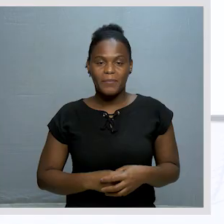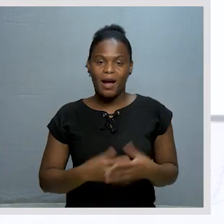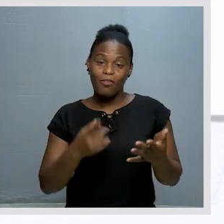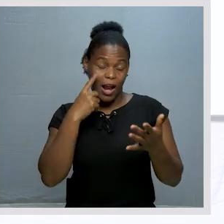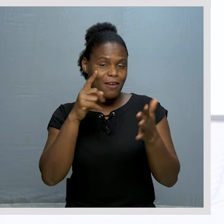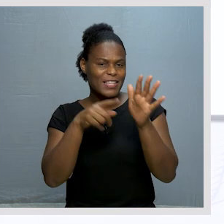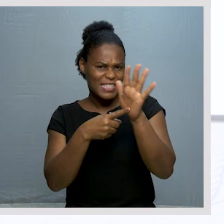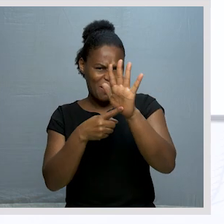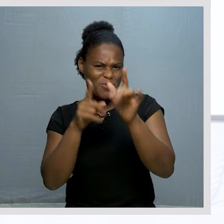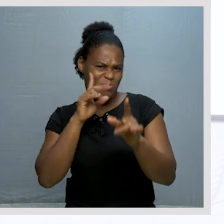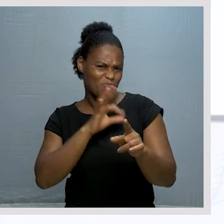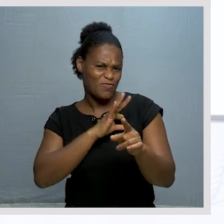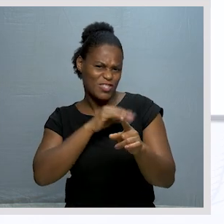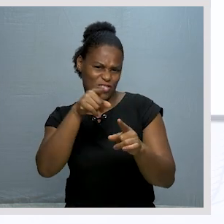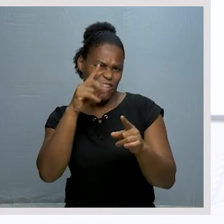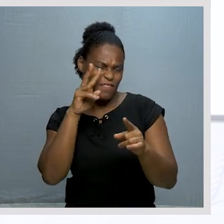mesmo. Exemplos.